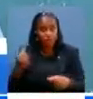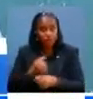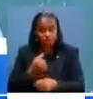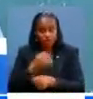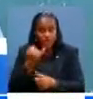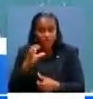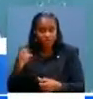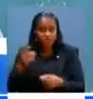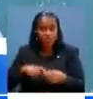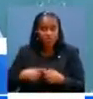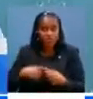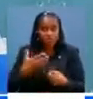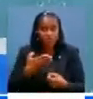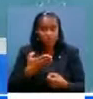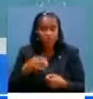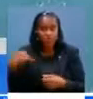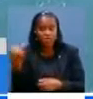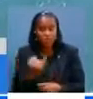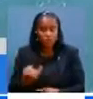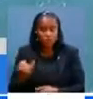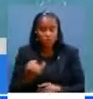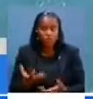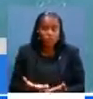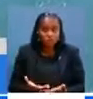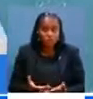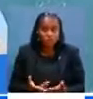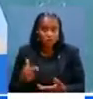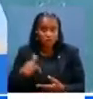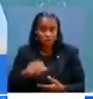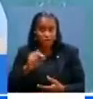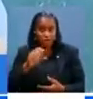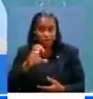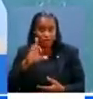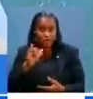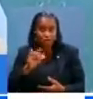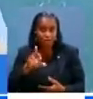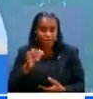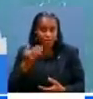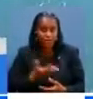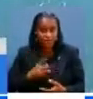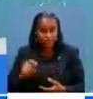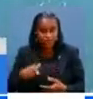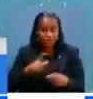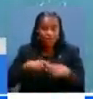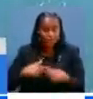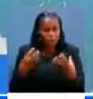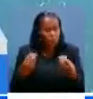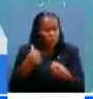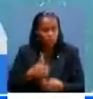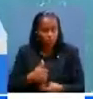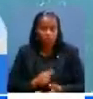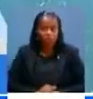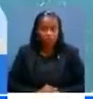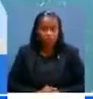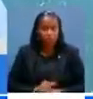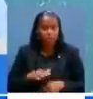mais a parceria de 17 instituições, entre os quais entra a ACRIT. Então essa parceria foi muito bom, impulsionada